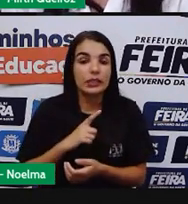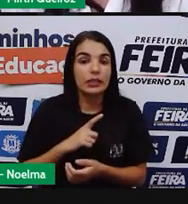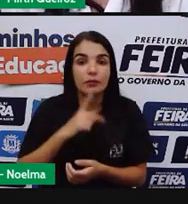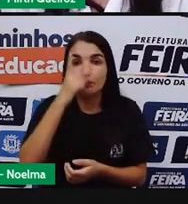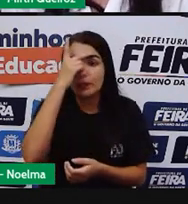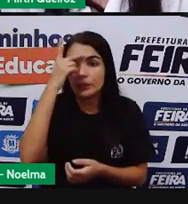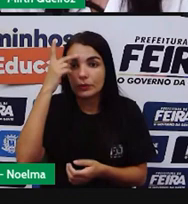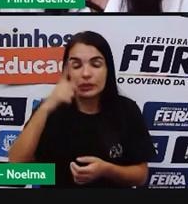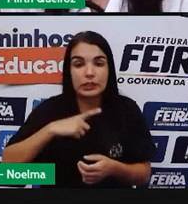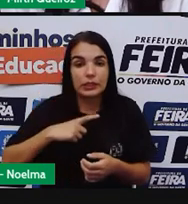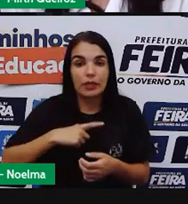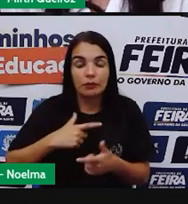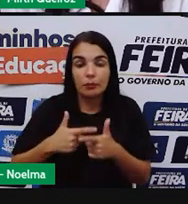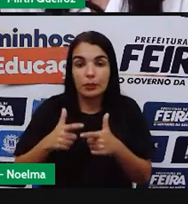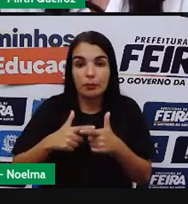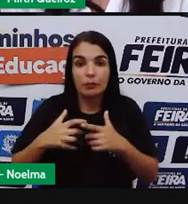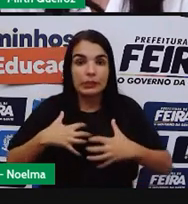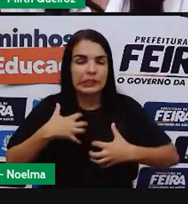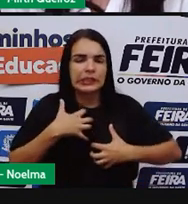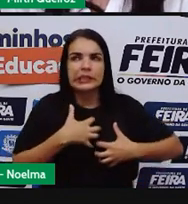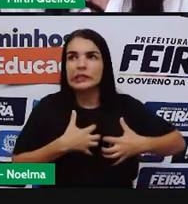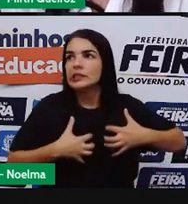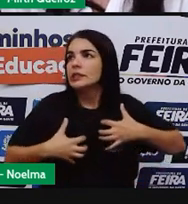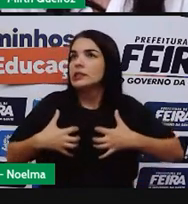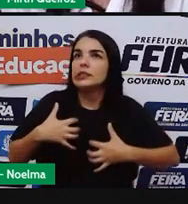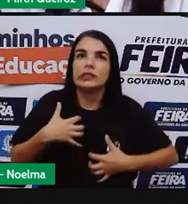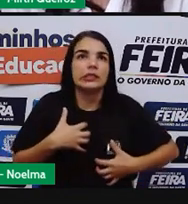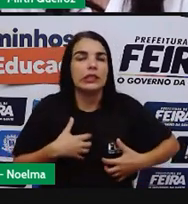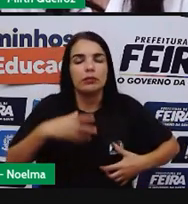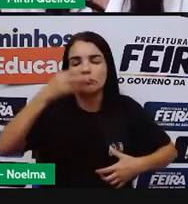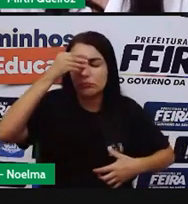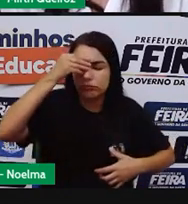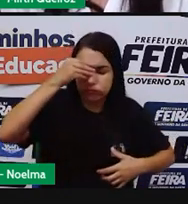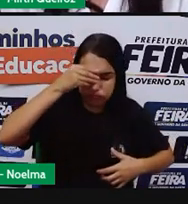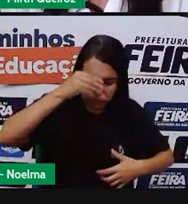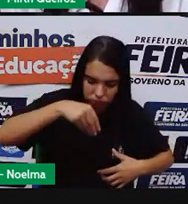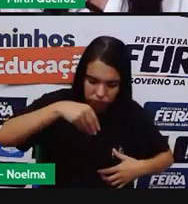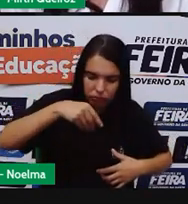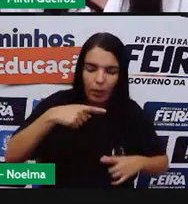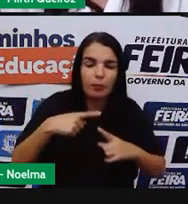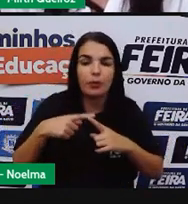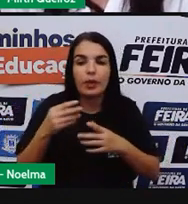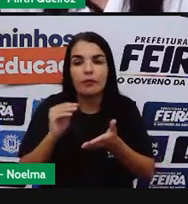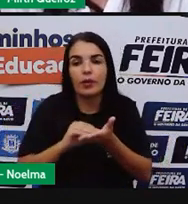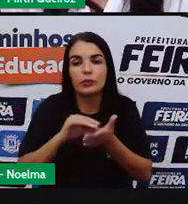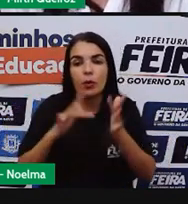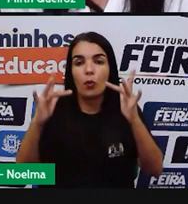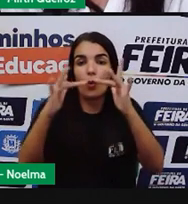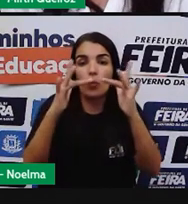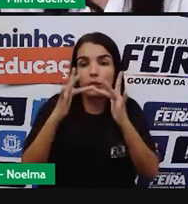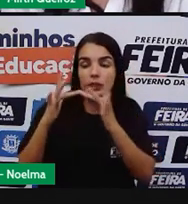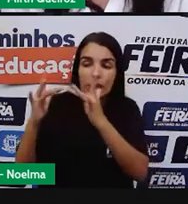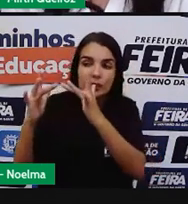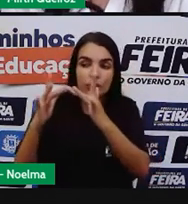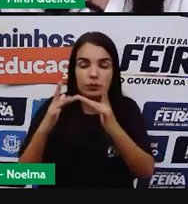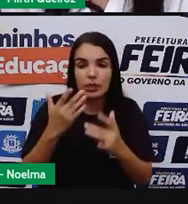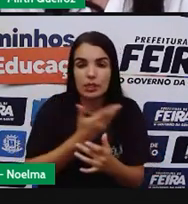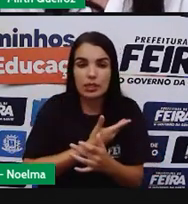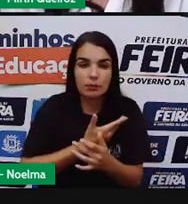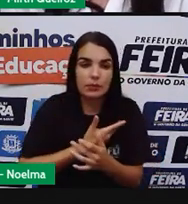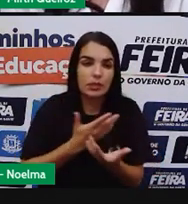muito grande por ter que ficar tanto tempo em casa, sem contato com pessoas que ama, né? Que gosta, querem estar perto, sem